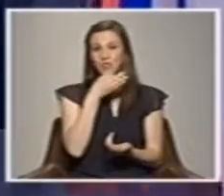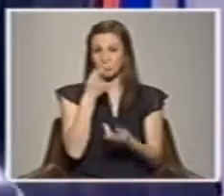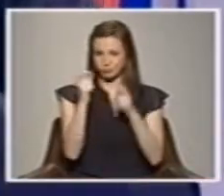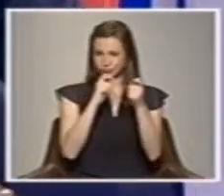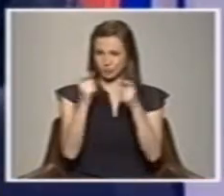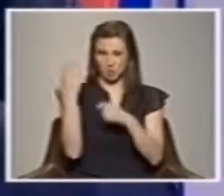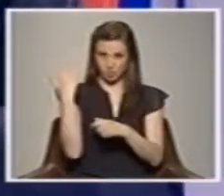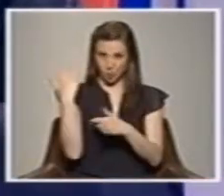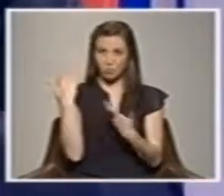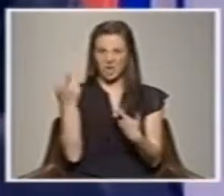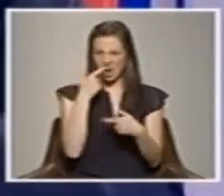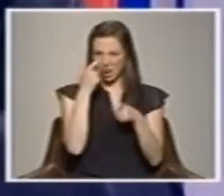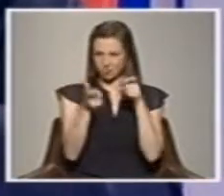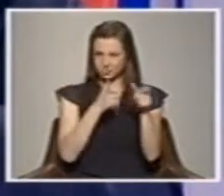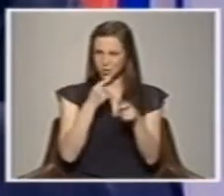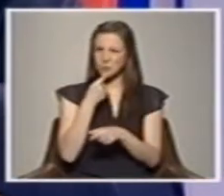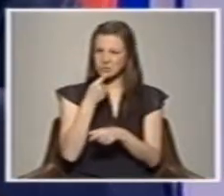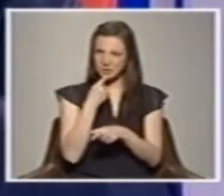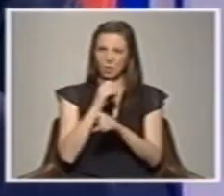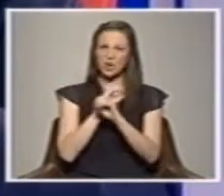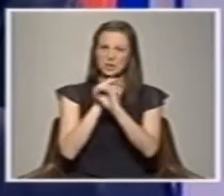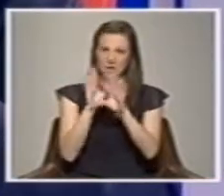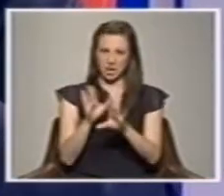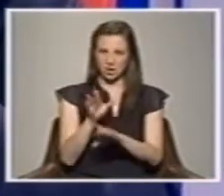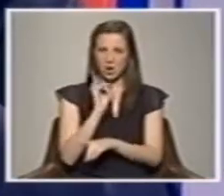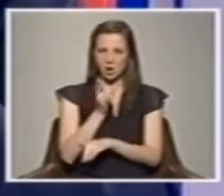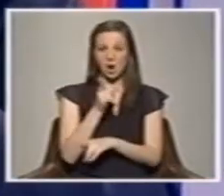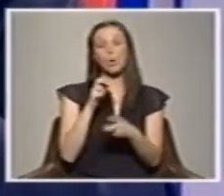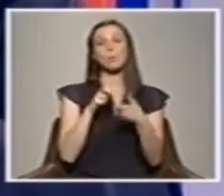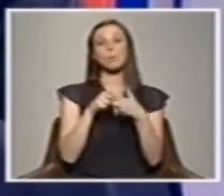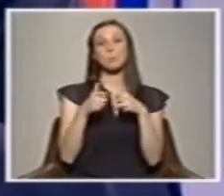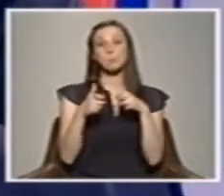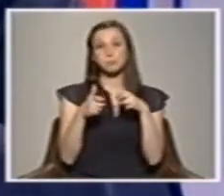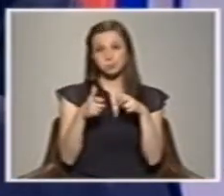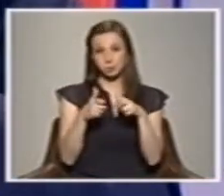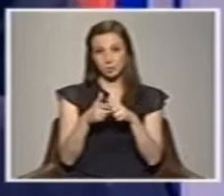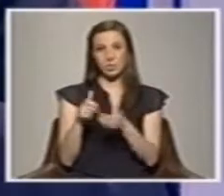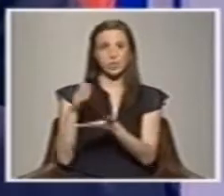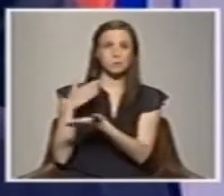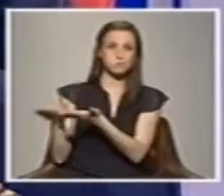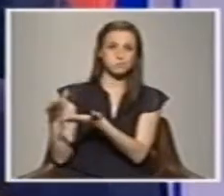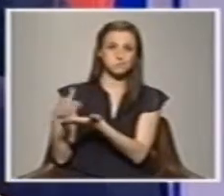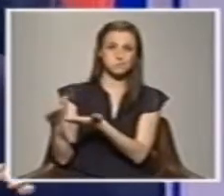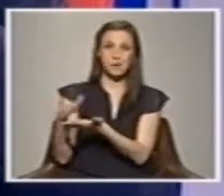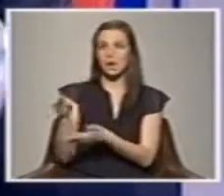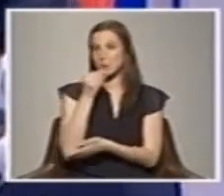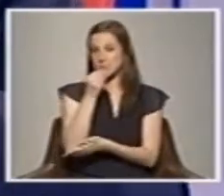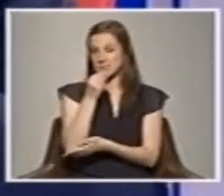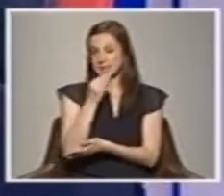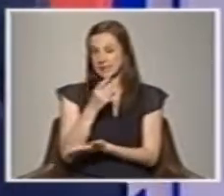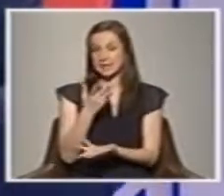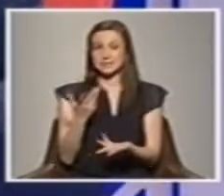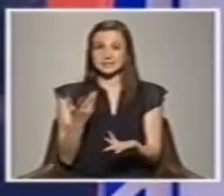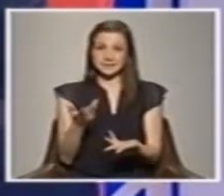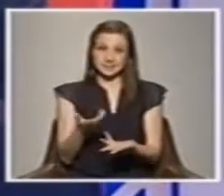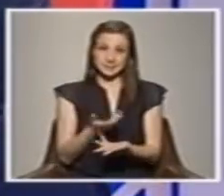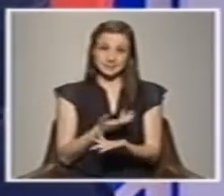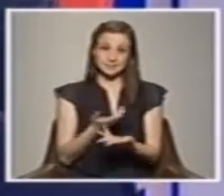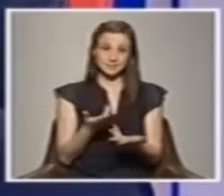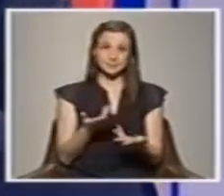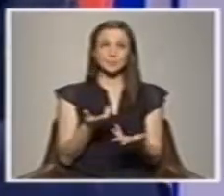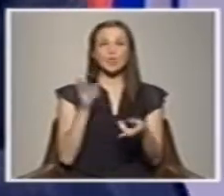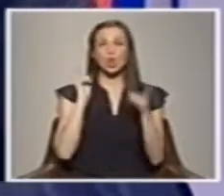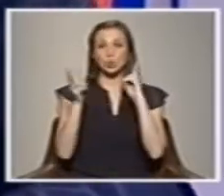conversar, para que as pessoas percebam bem este problema do desperdício alimentar, para além de uma coisa chamada, enfim, a